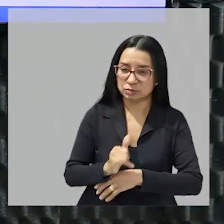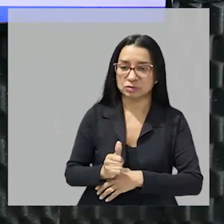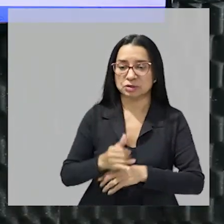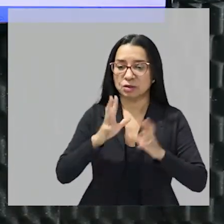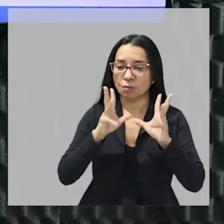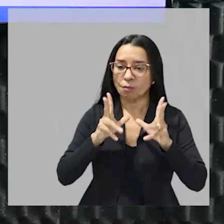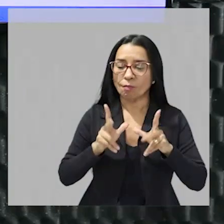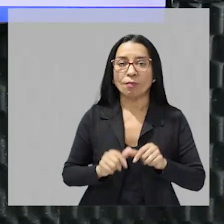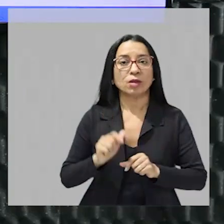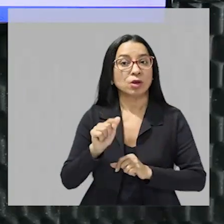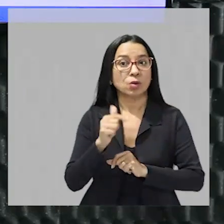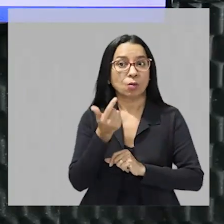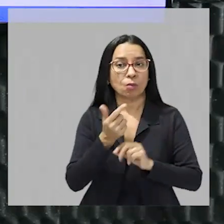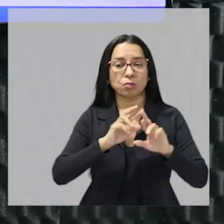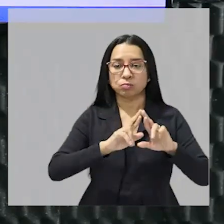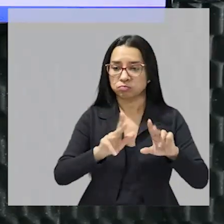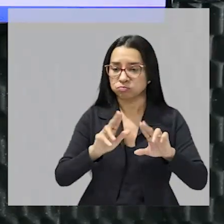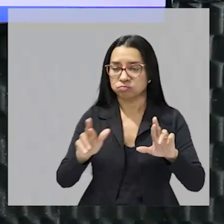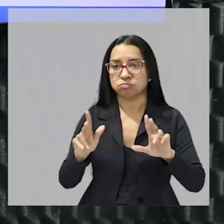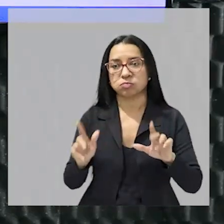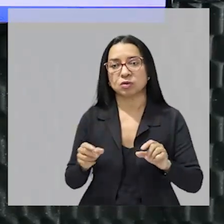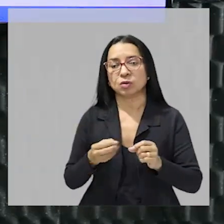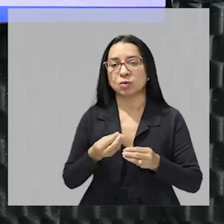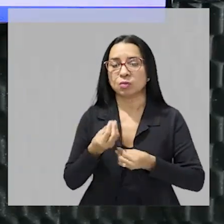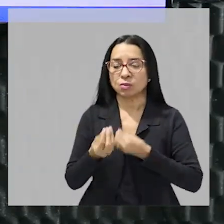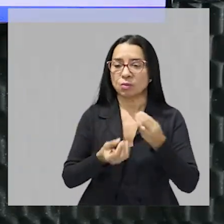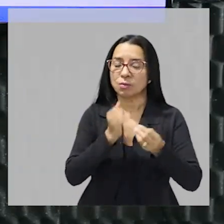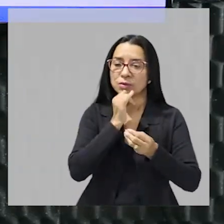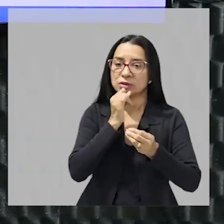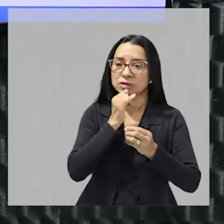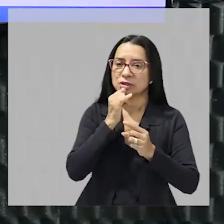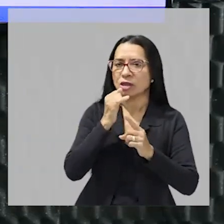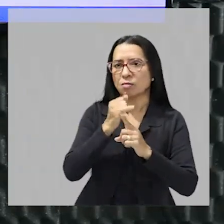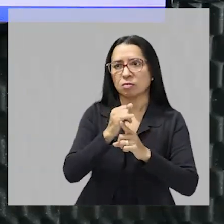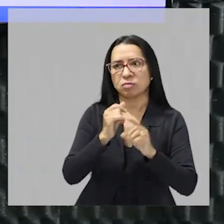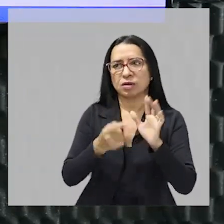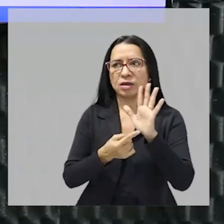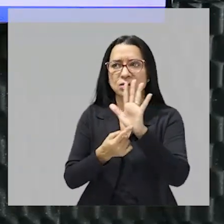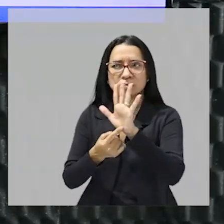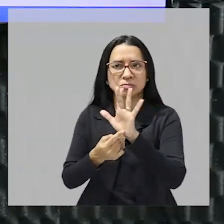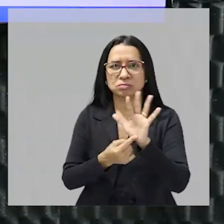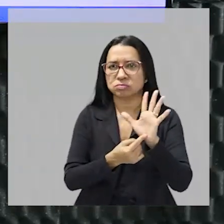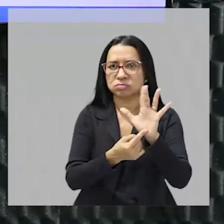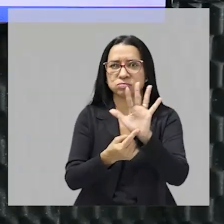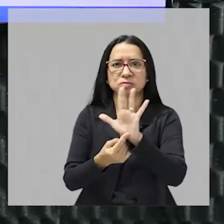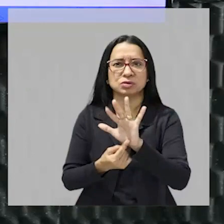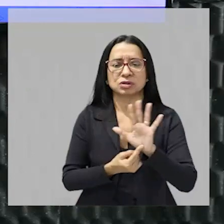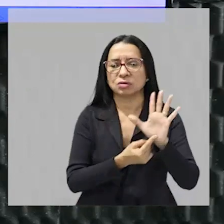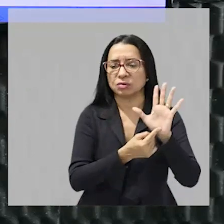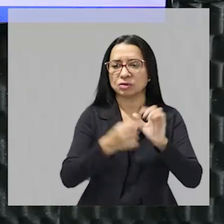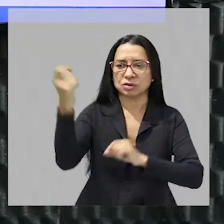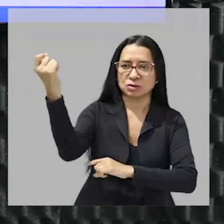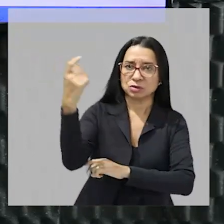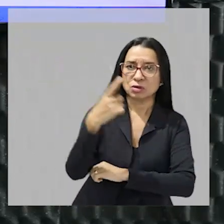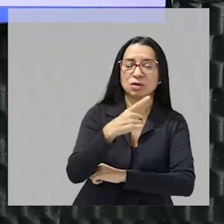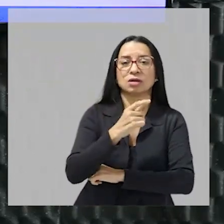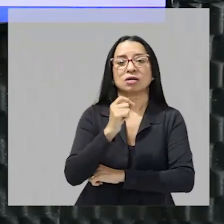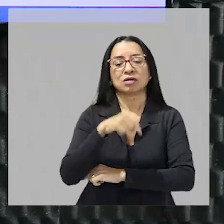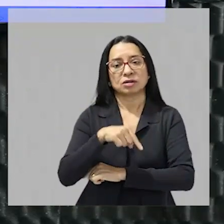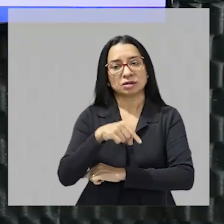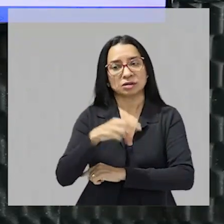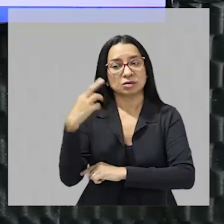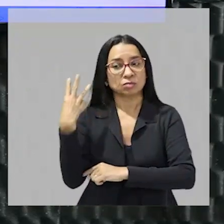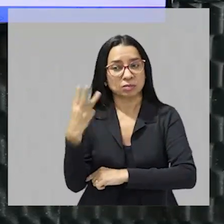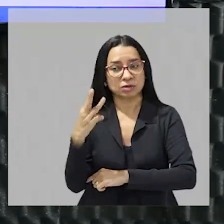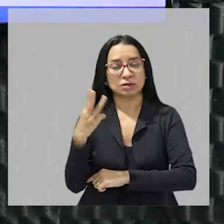outras variáveis, como, por exemplo, a energia eólica, nós somos um país tropical, energia solar do nosso litoral. Aqui no